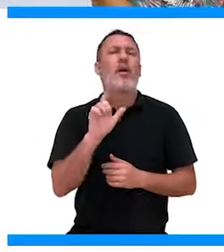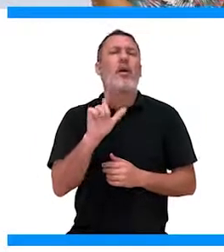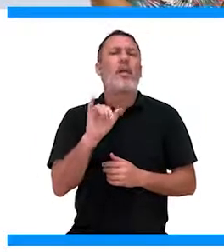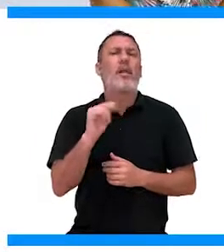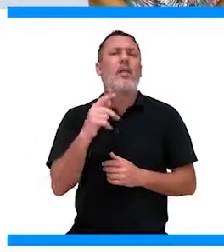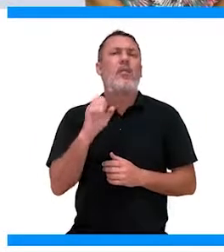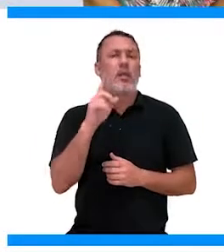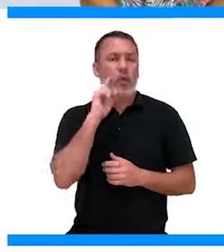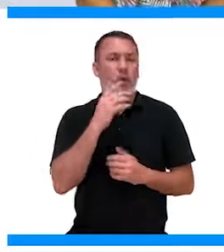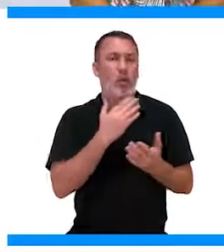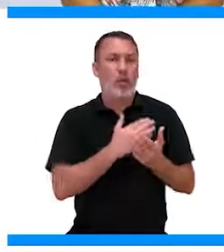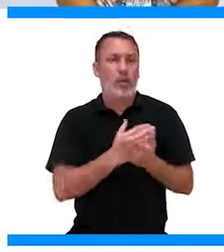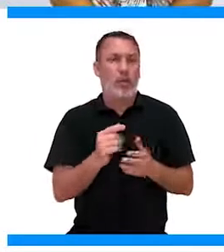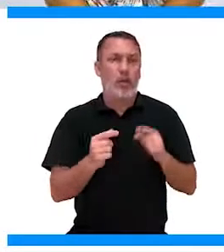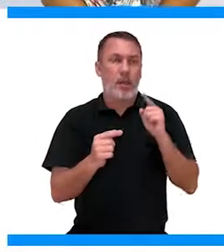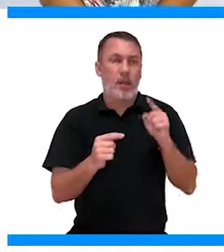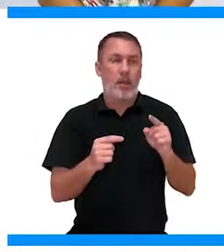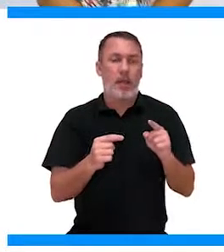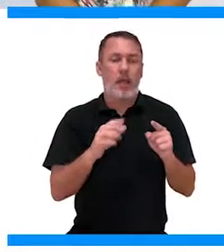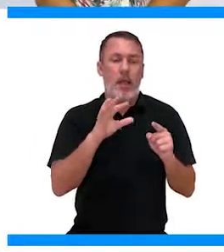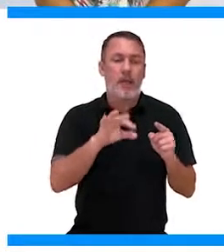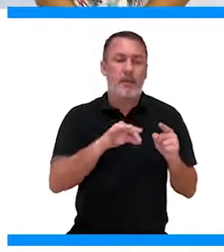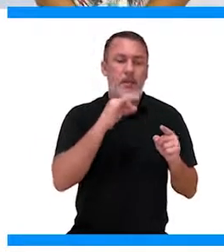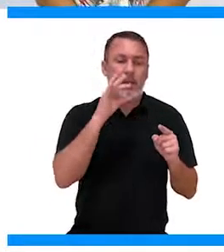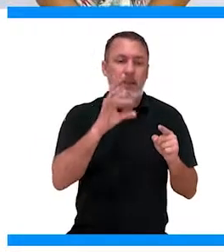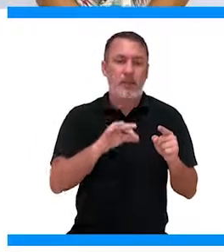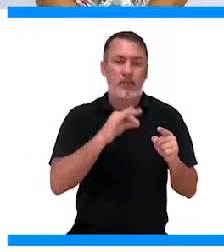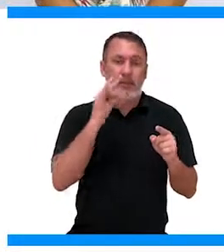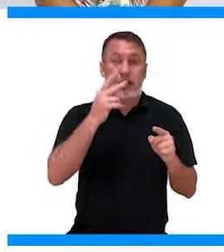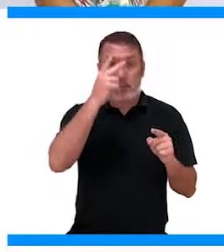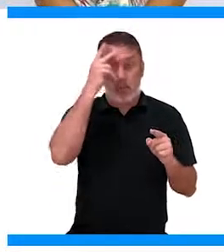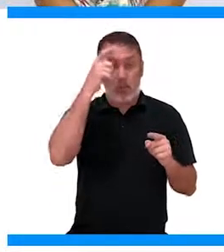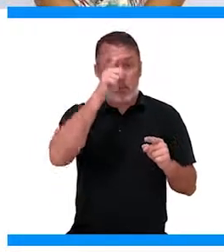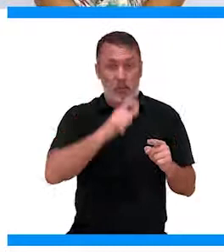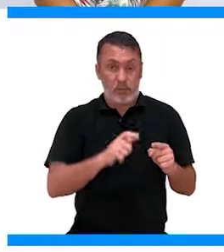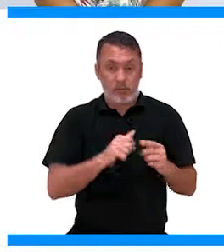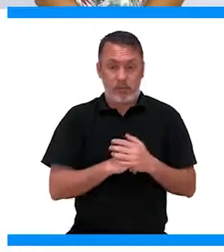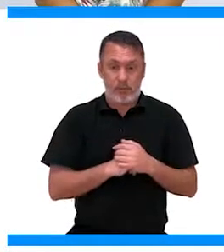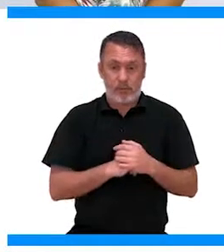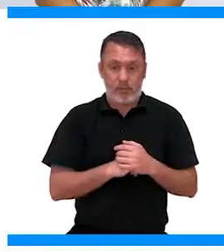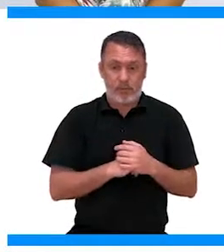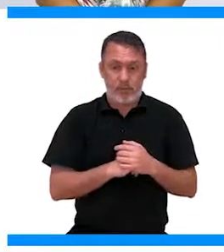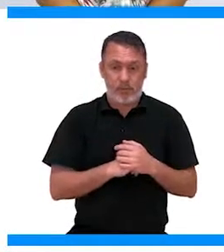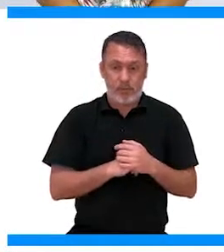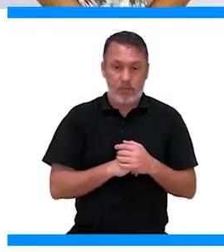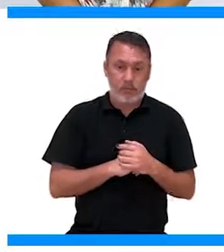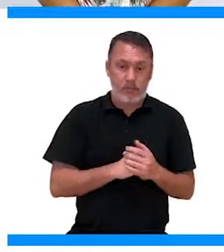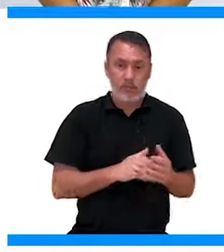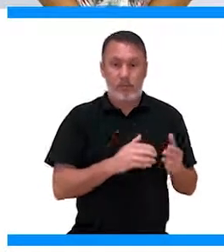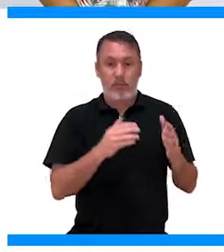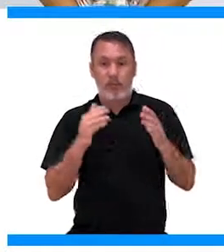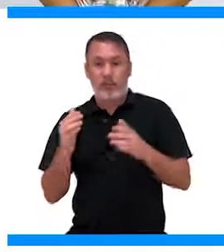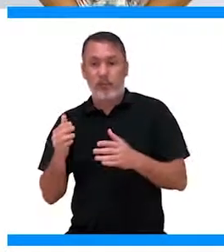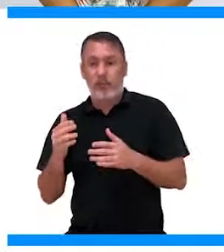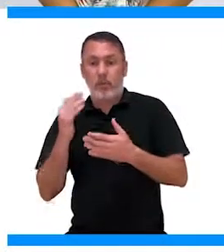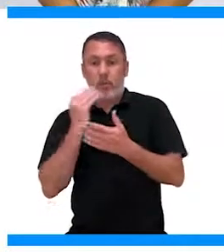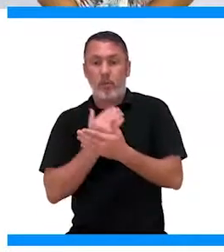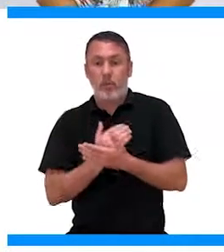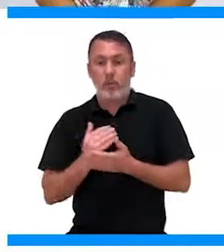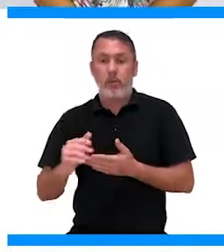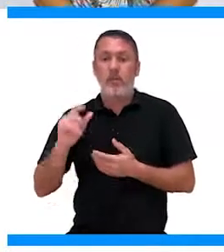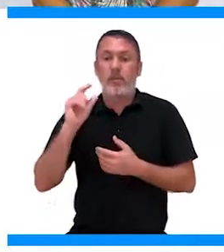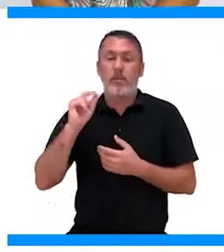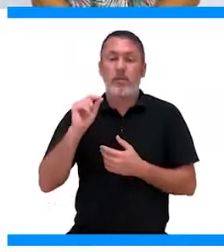ali, né? Ele começou a beliscar, eu tenho uma referência à pessoa, ele, né?